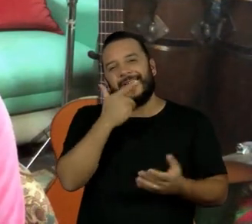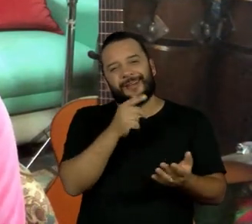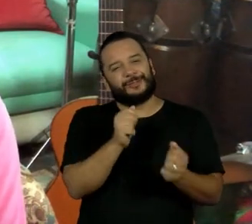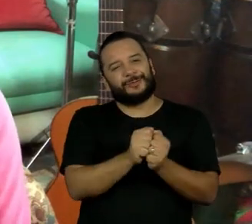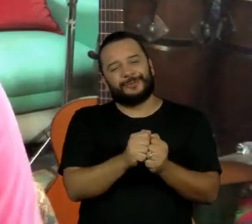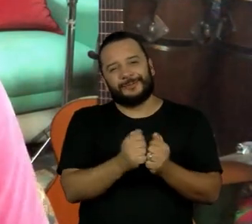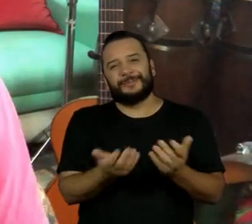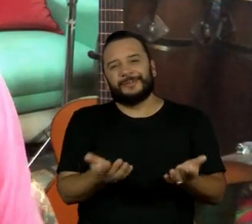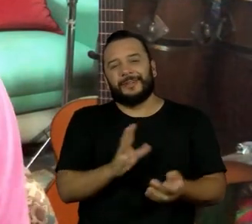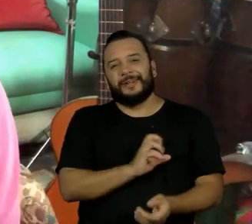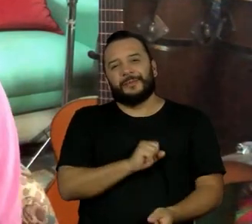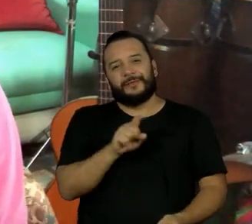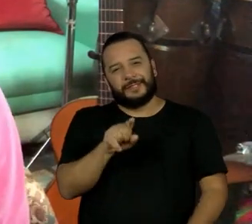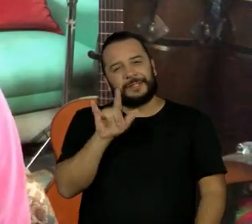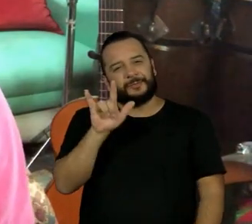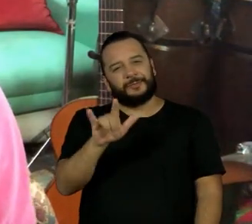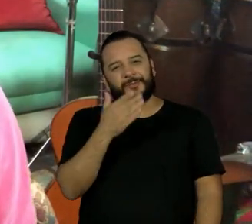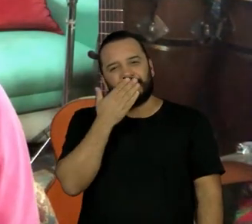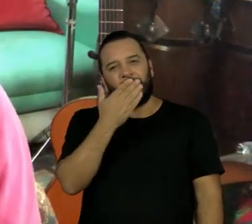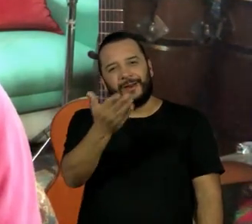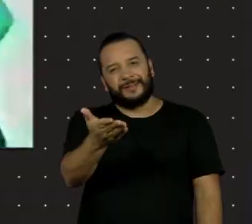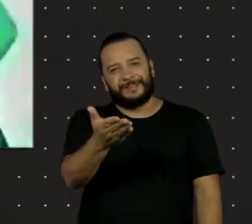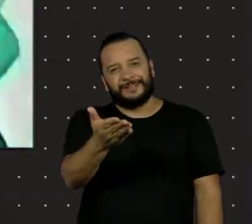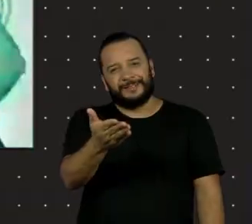amo você Paulinha